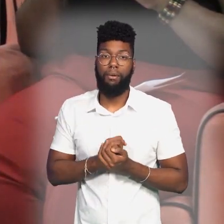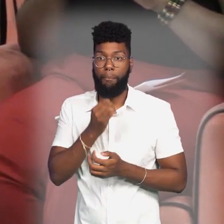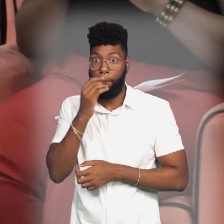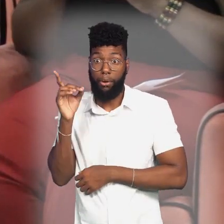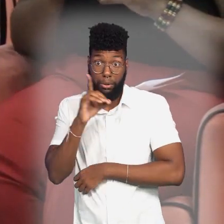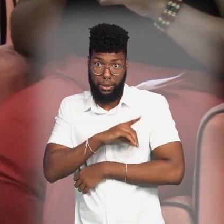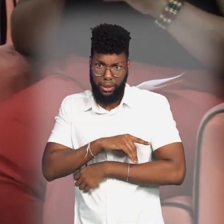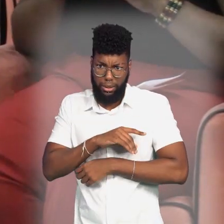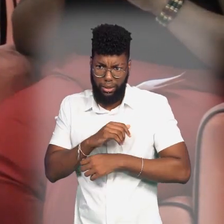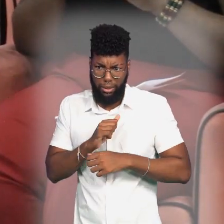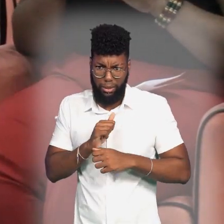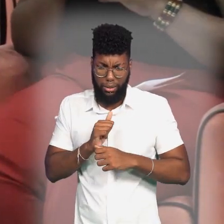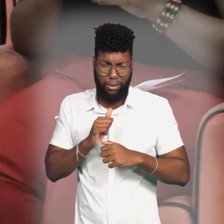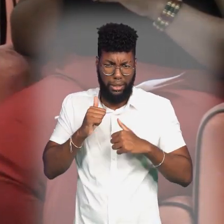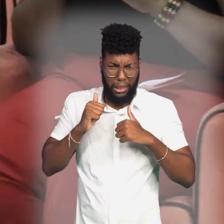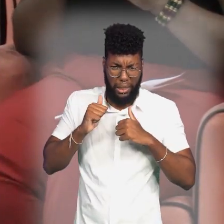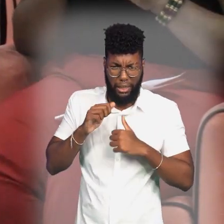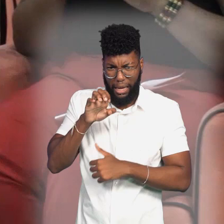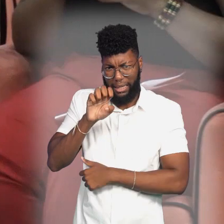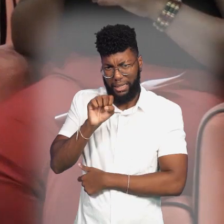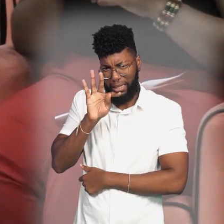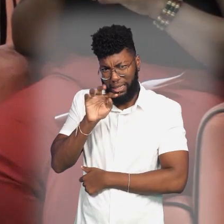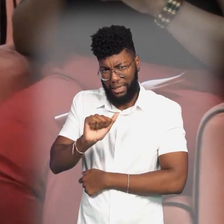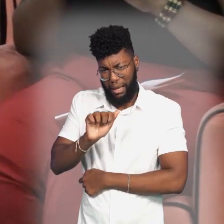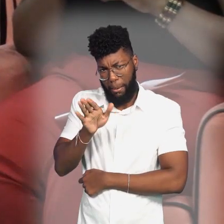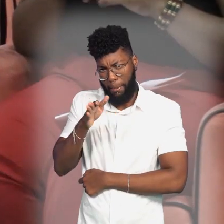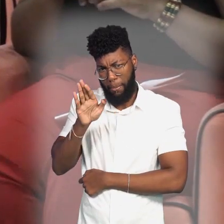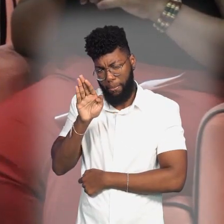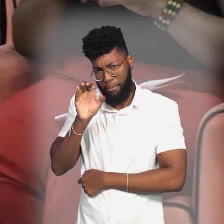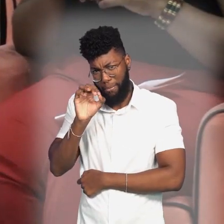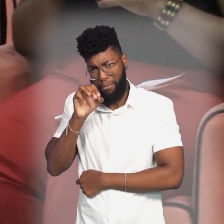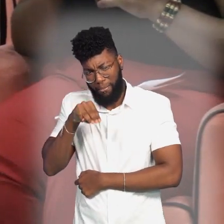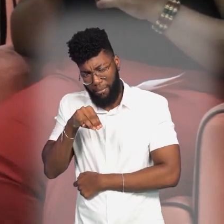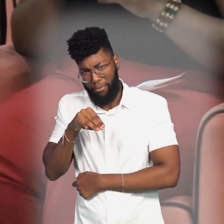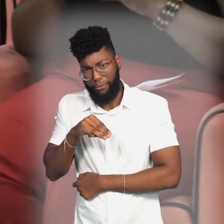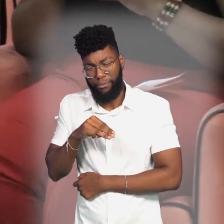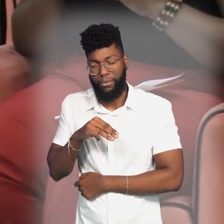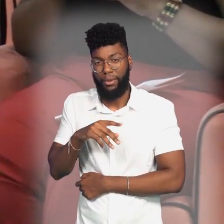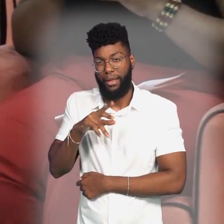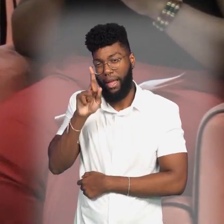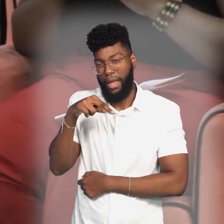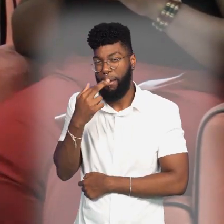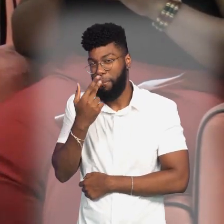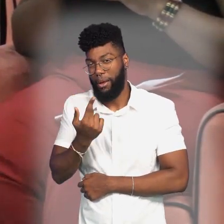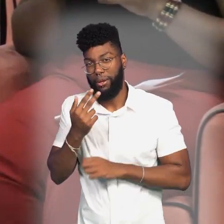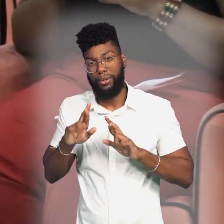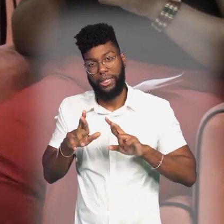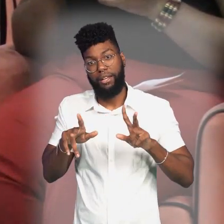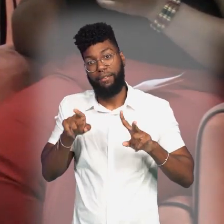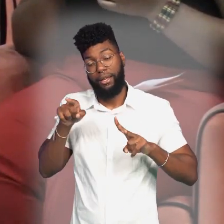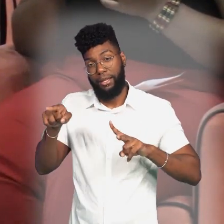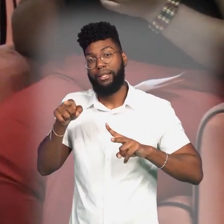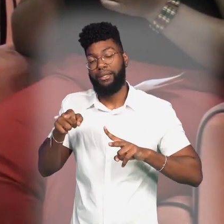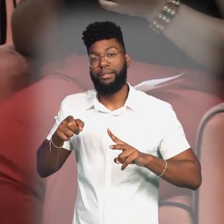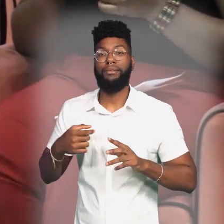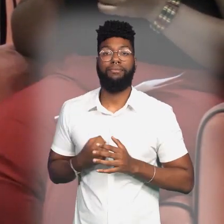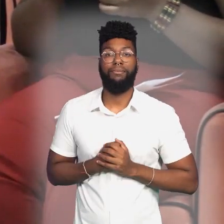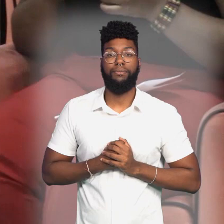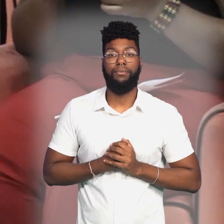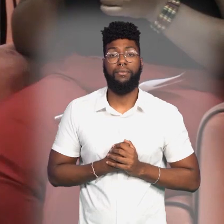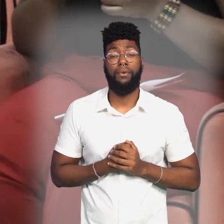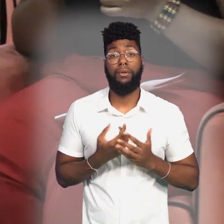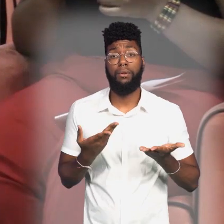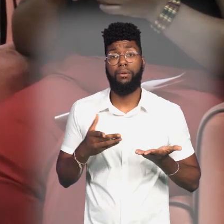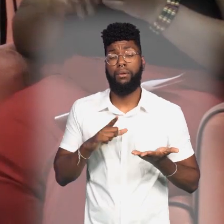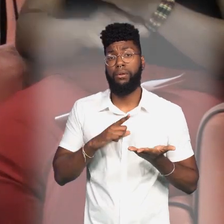quer dizer, você está bem, Sim. creio. O caçoai, são línguas. Então